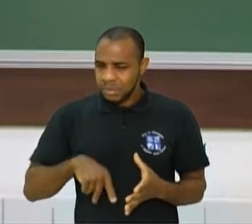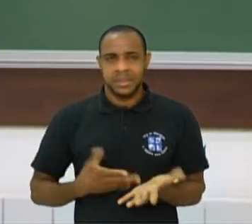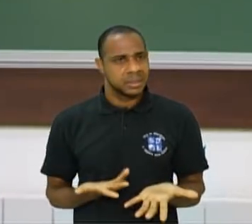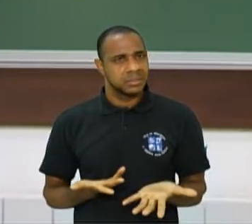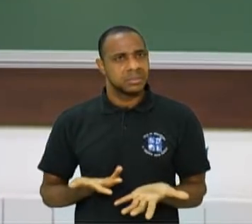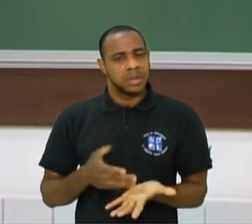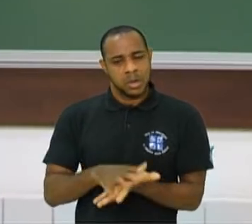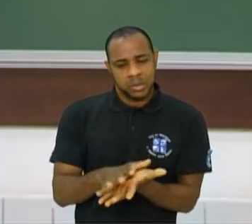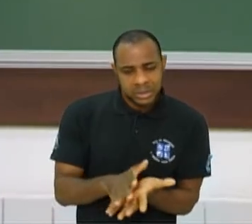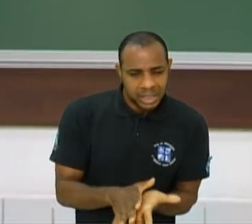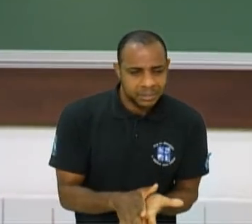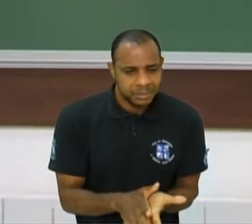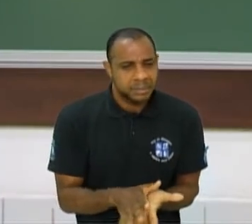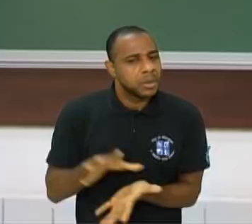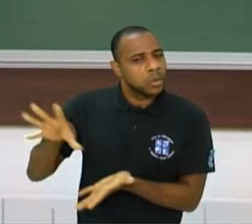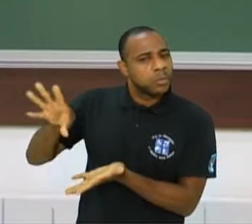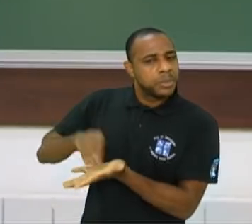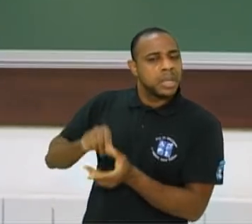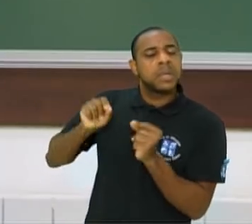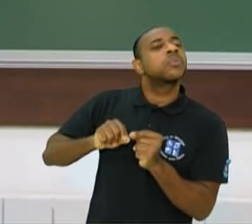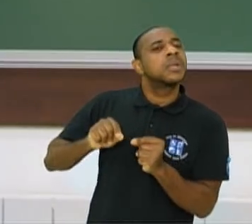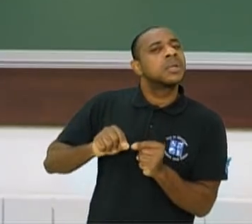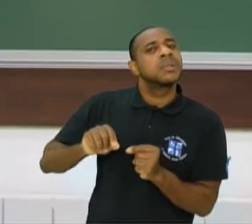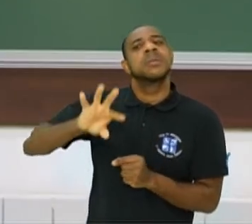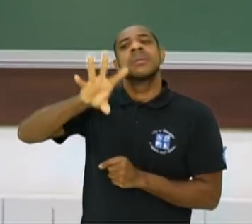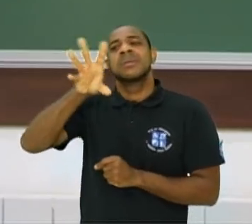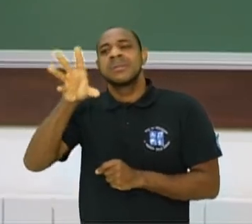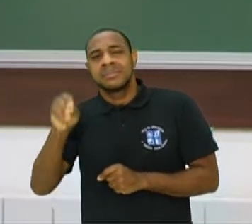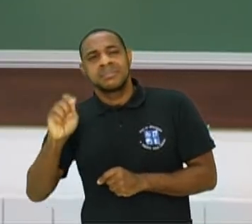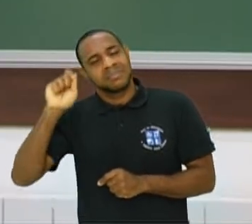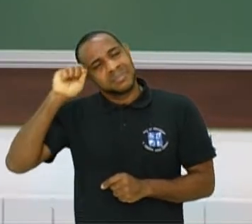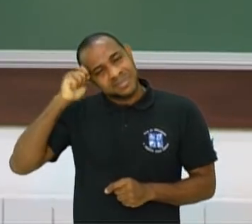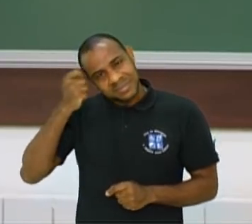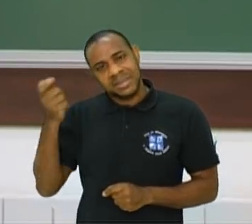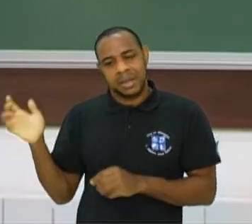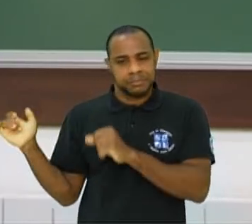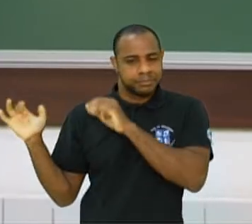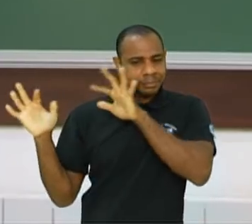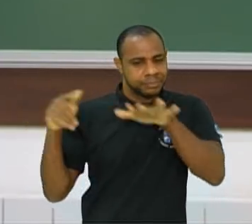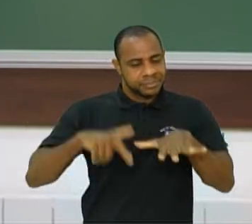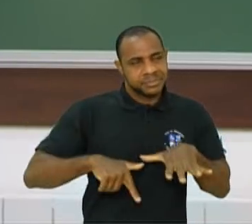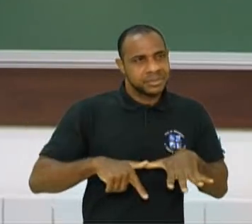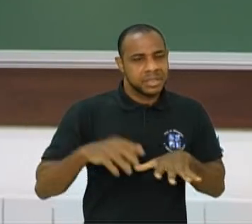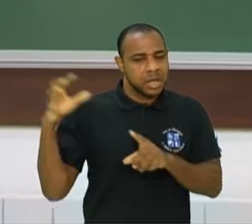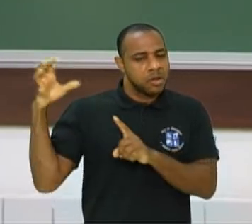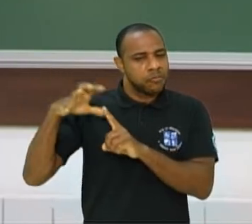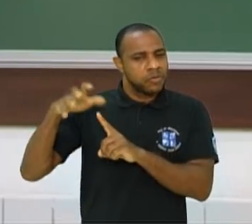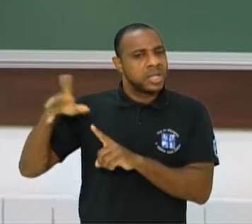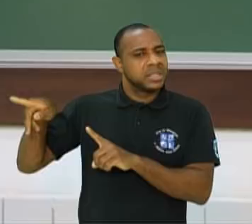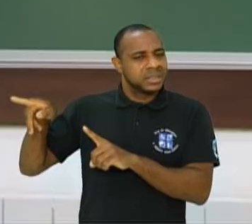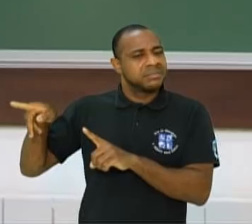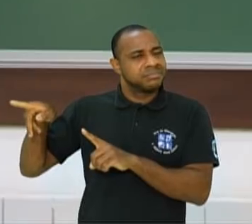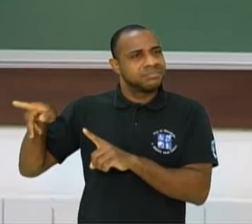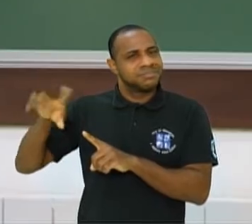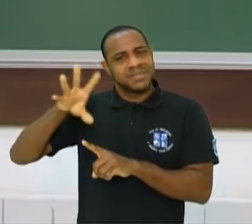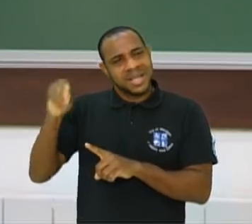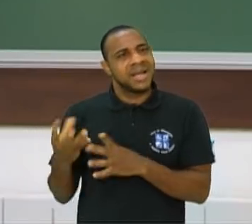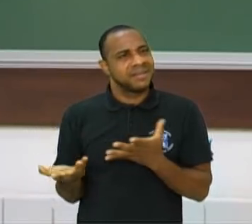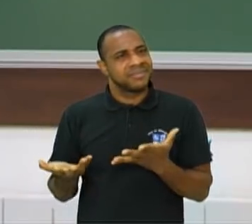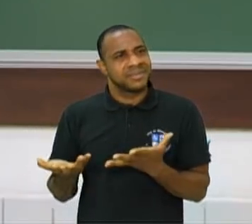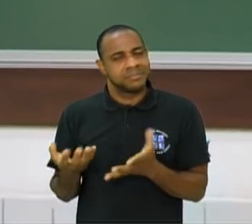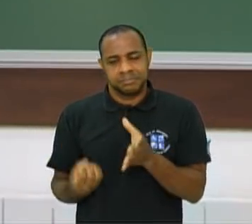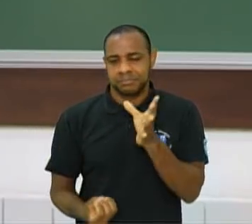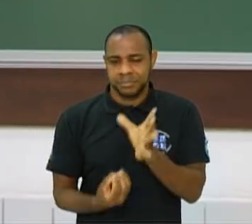Brasil, mas ela veio da onde, né? De onde essa sementinha veio? Da África, com essas influências, criamos aqui no